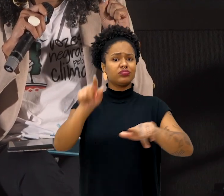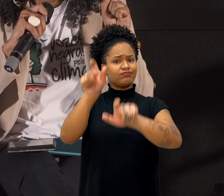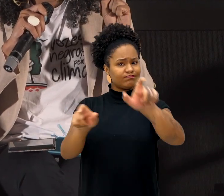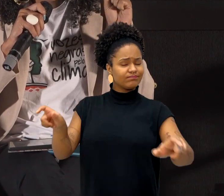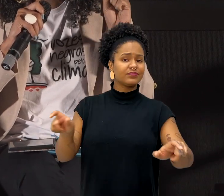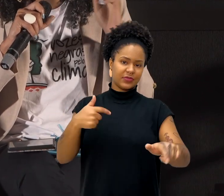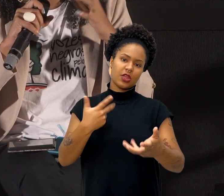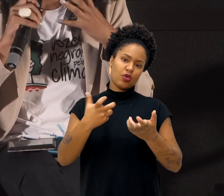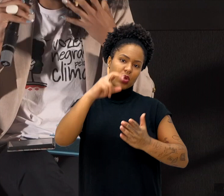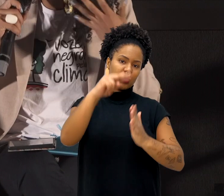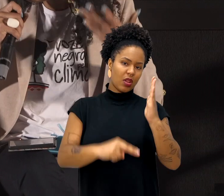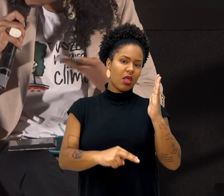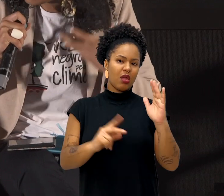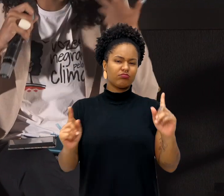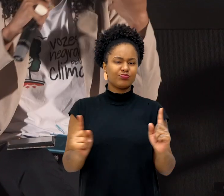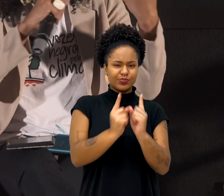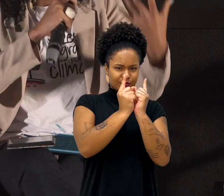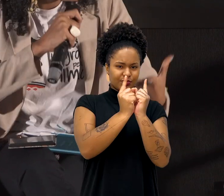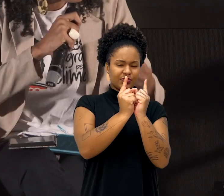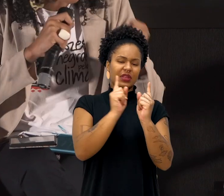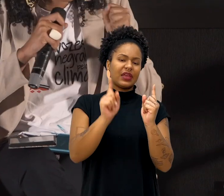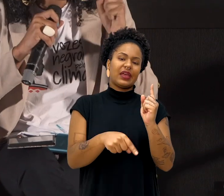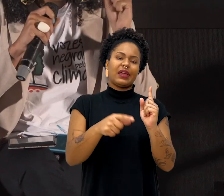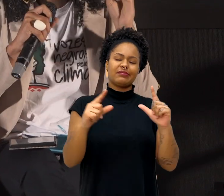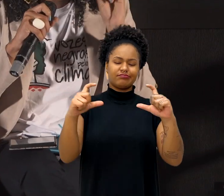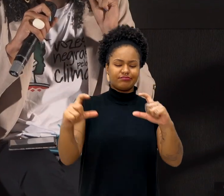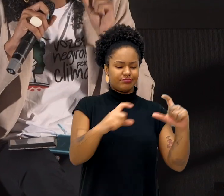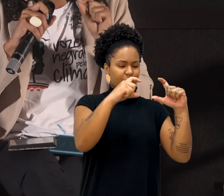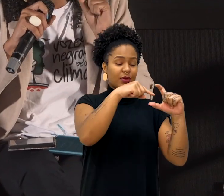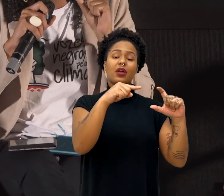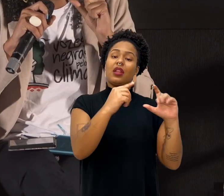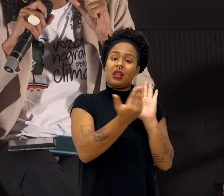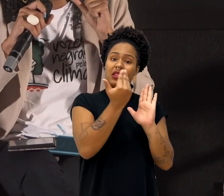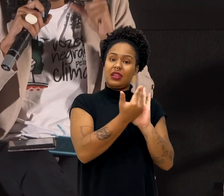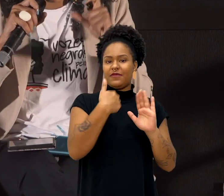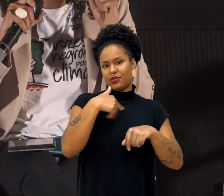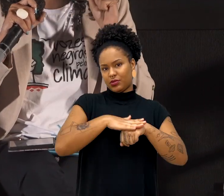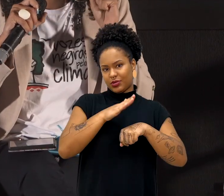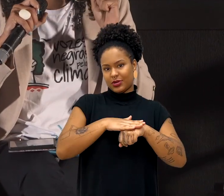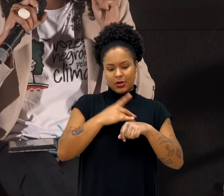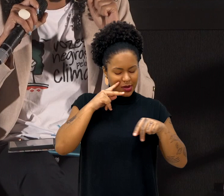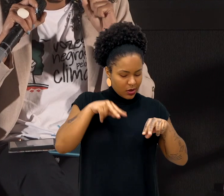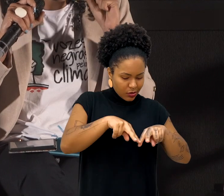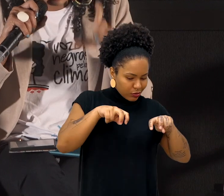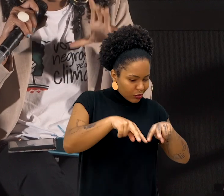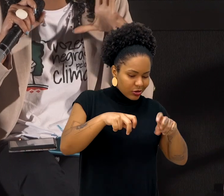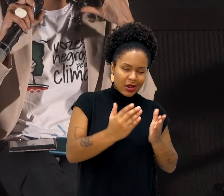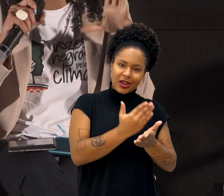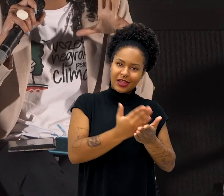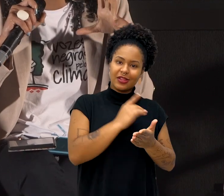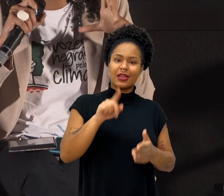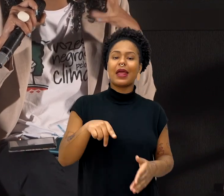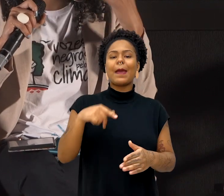único, porque nós somos seres múltiplos, nós somos seres diversos. E eu quero ler um pedaço, um